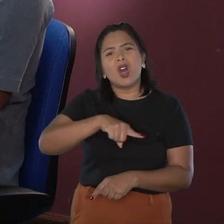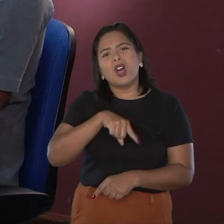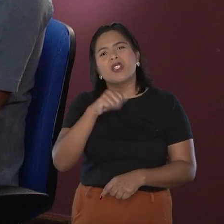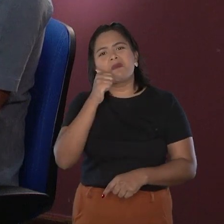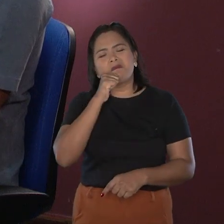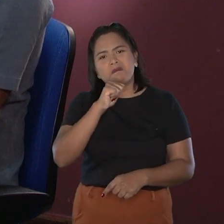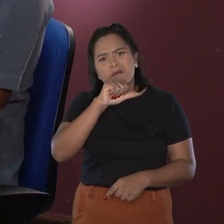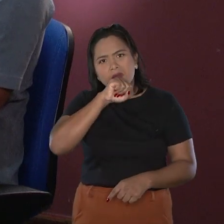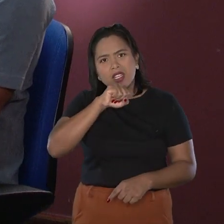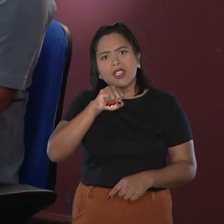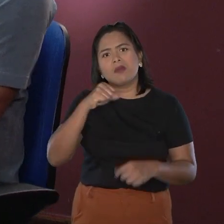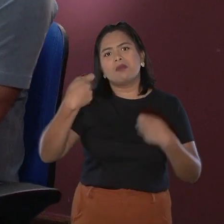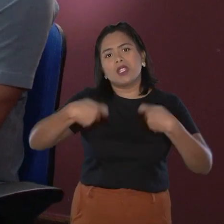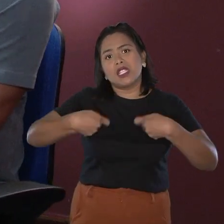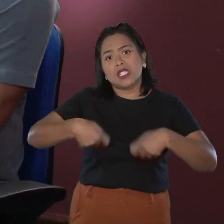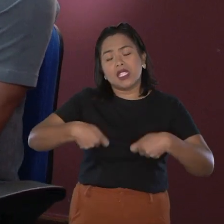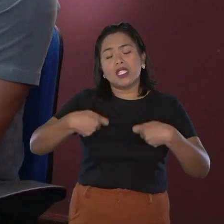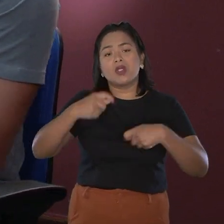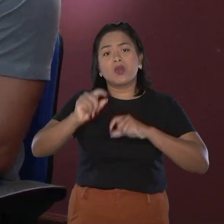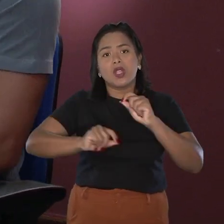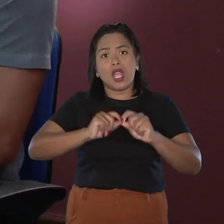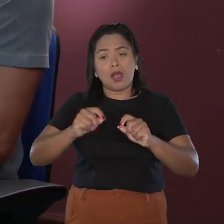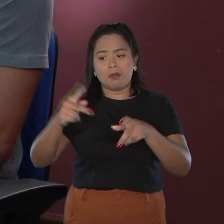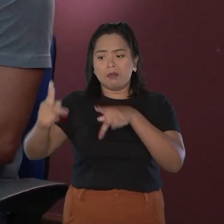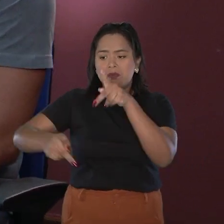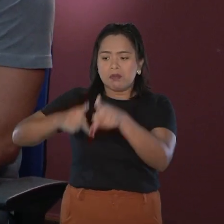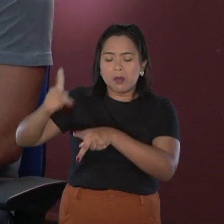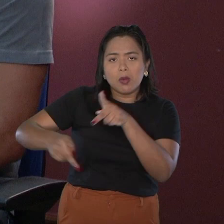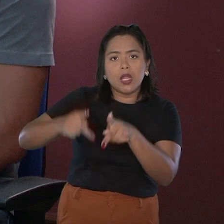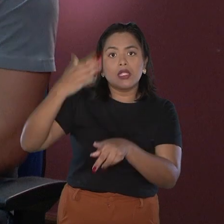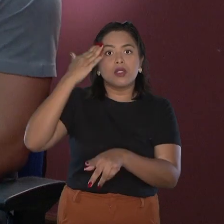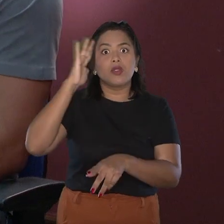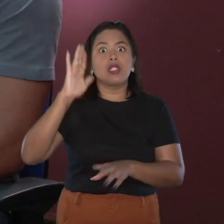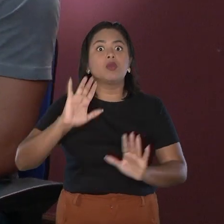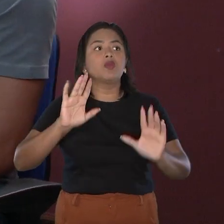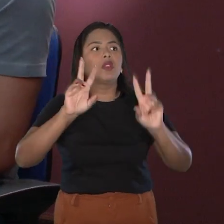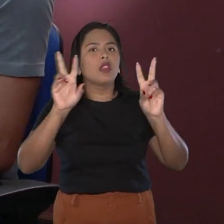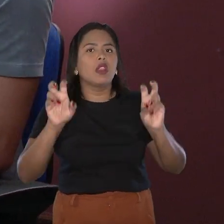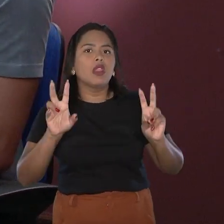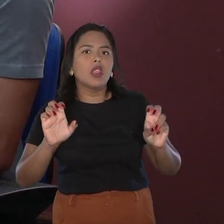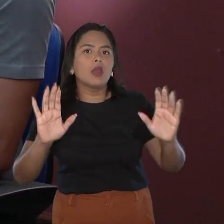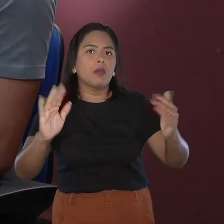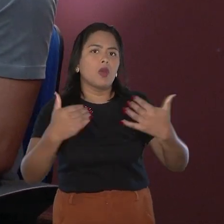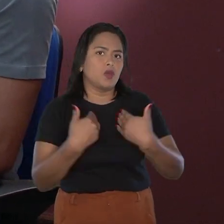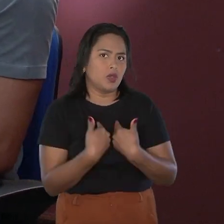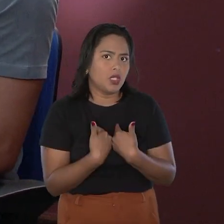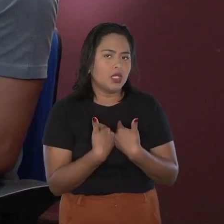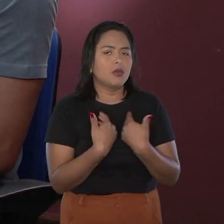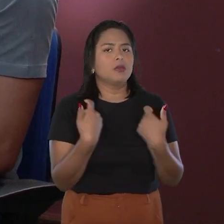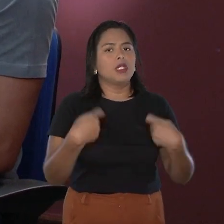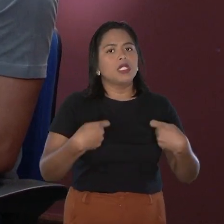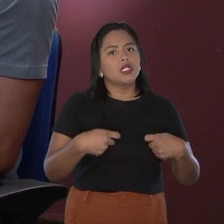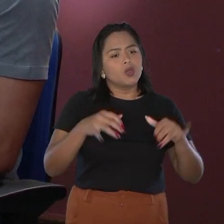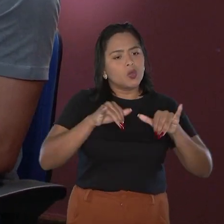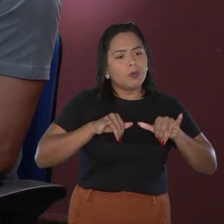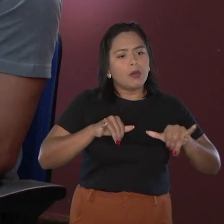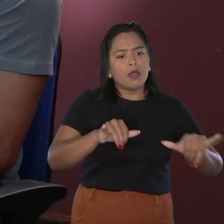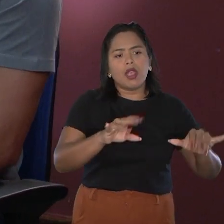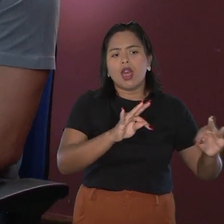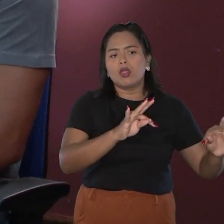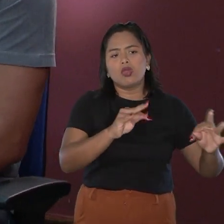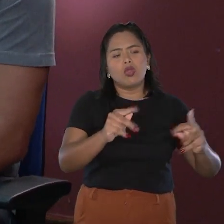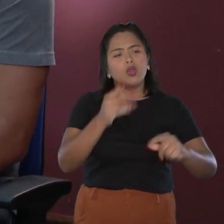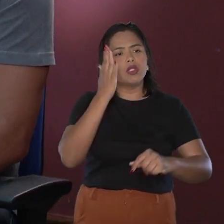a população em geral entenda sobre autismo eu preciso que o caixa do supermercado saiba que o segurança do Shopping saiba eu preciso que o cabeleireiro